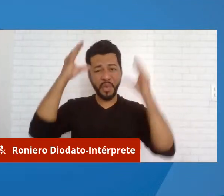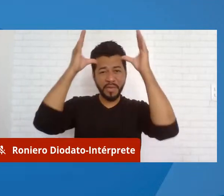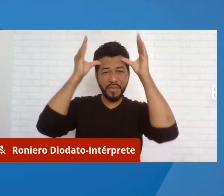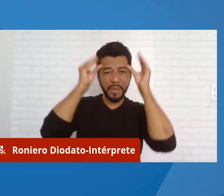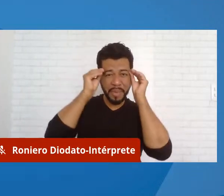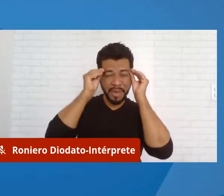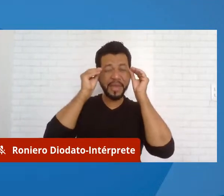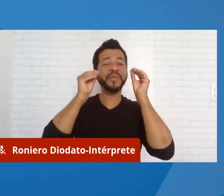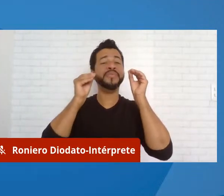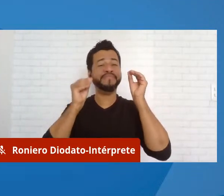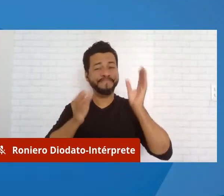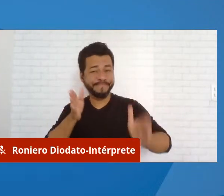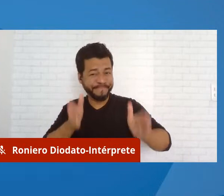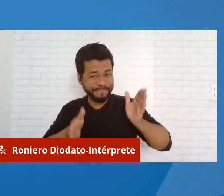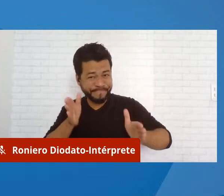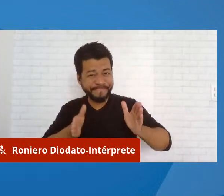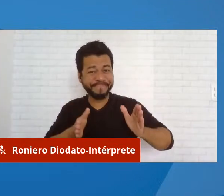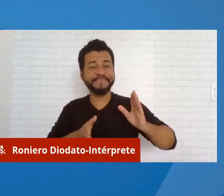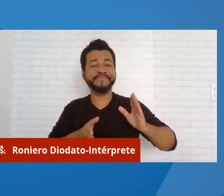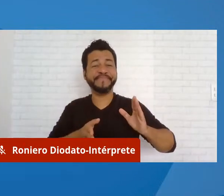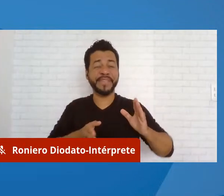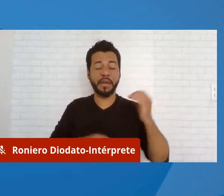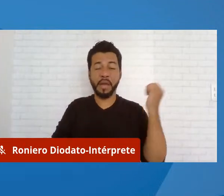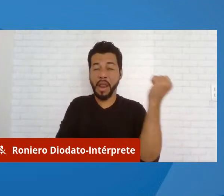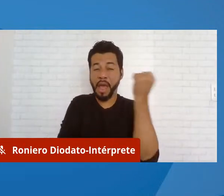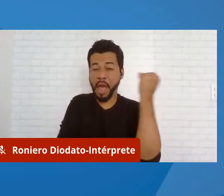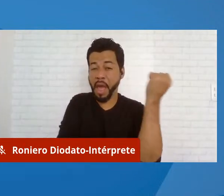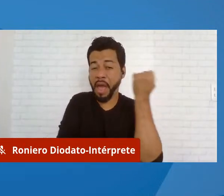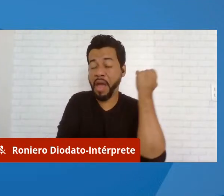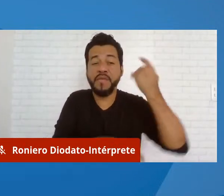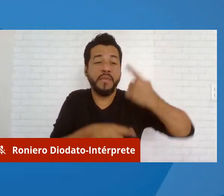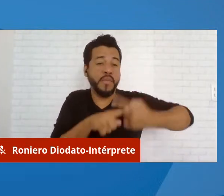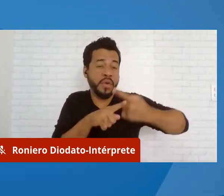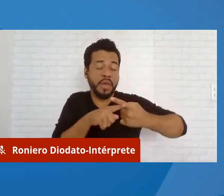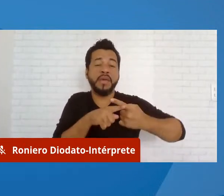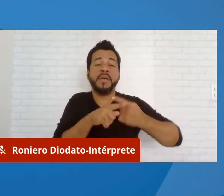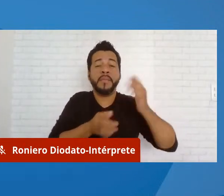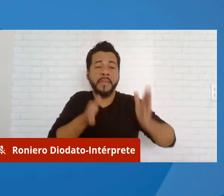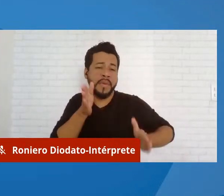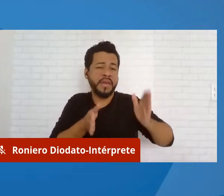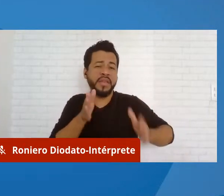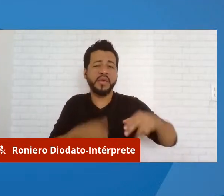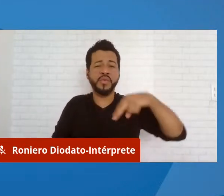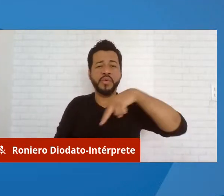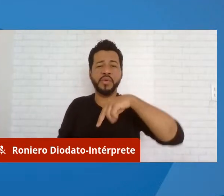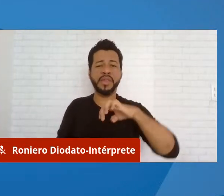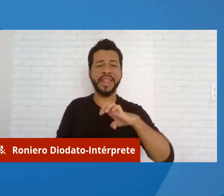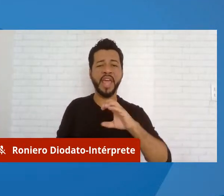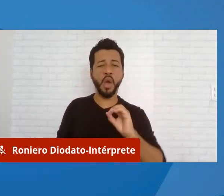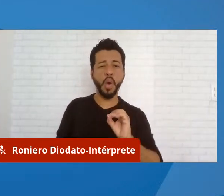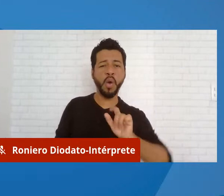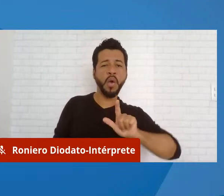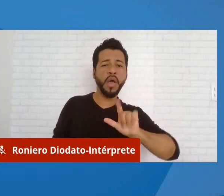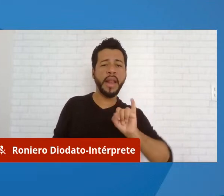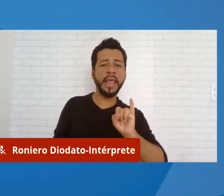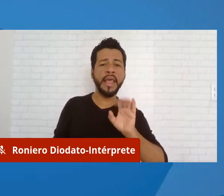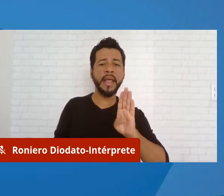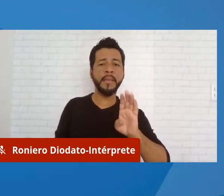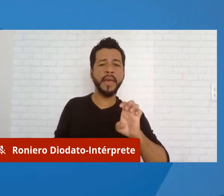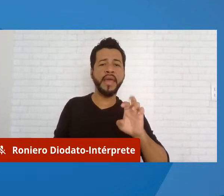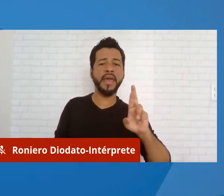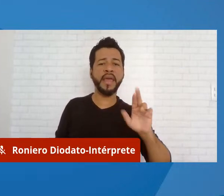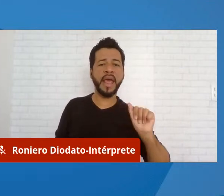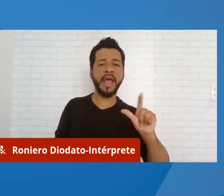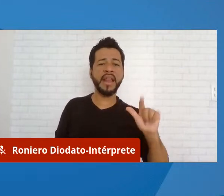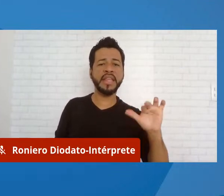anos de neoliberalismo. Agora está injetando recursos, tá? Para tentar recuperar relativamente isso. O que se